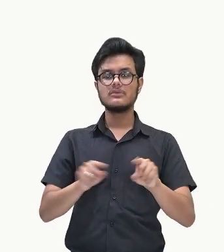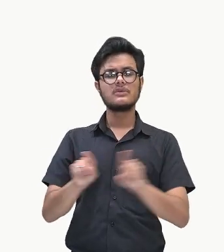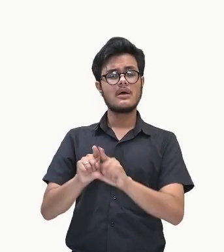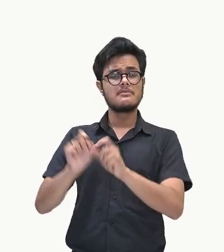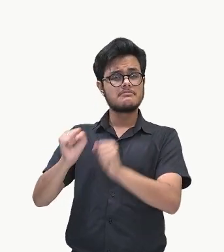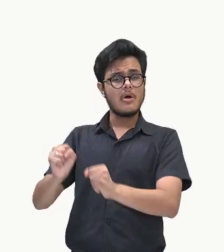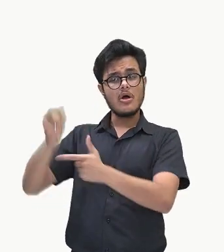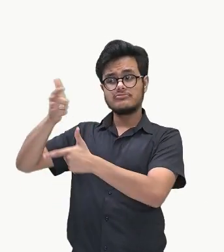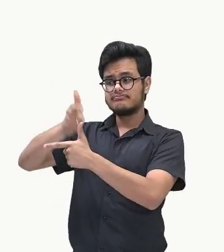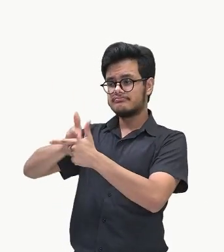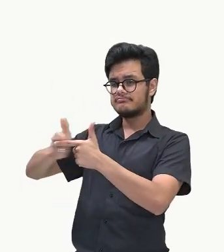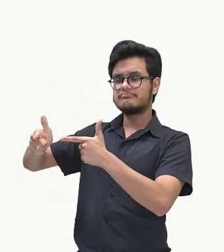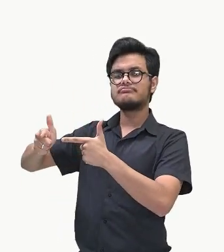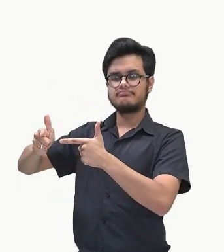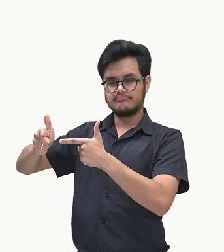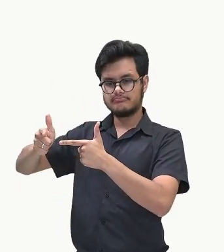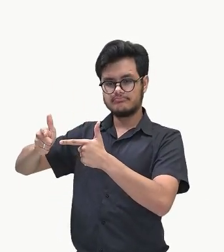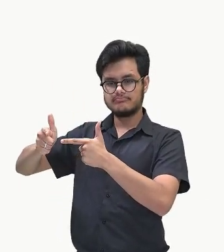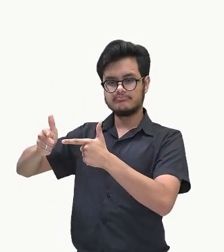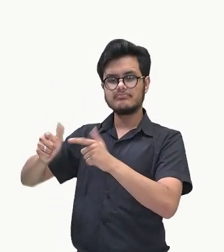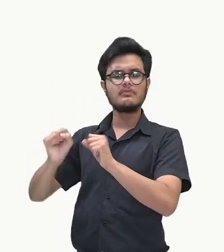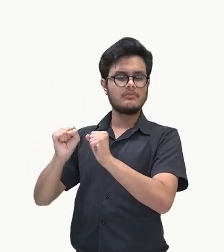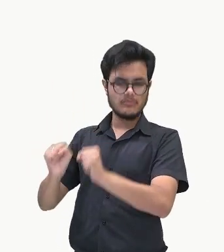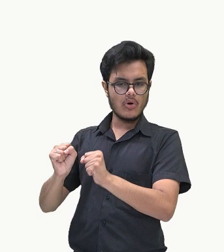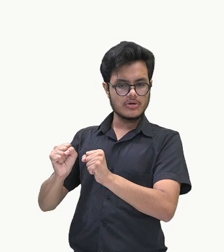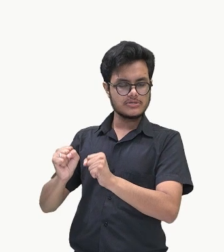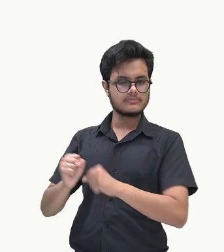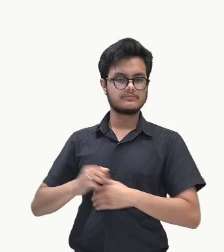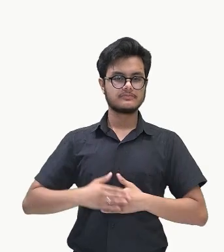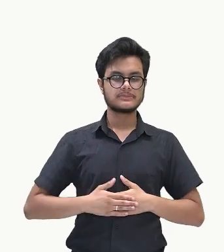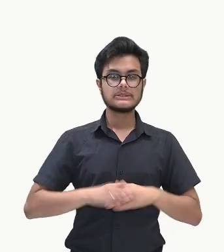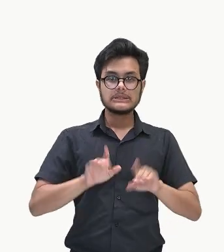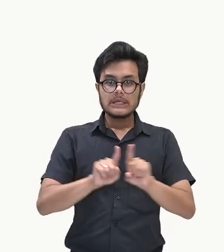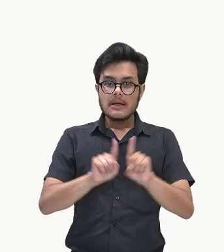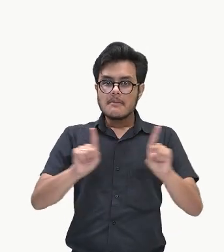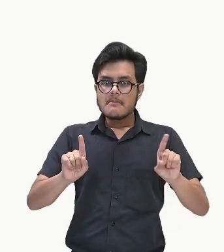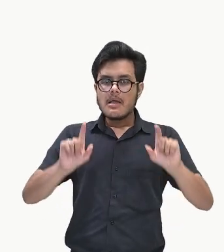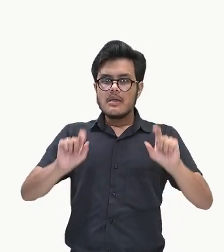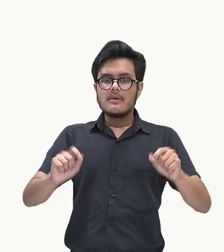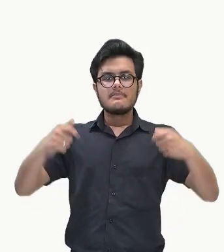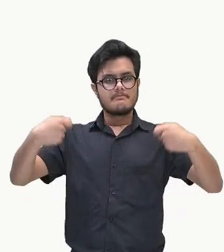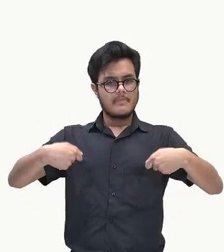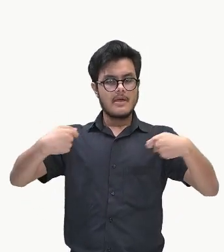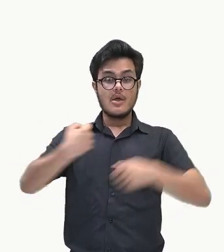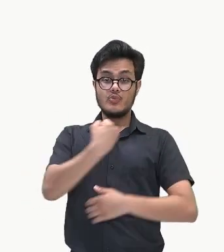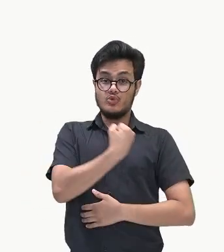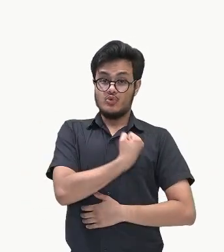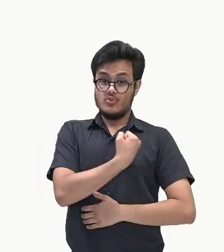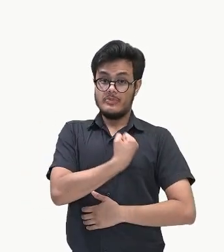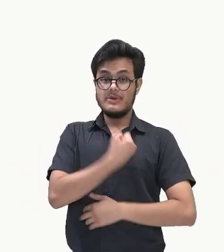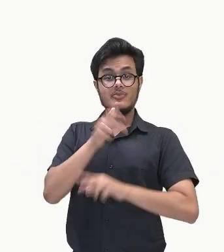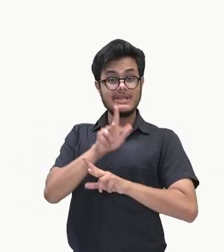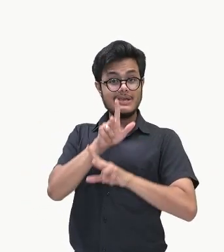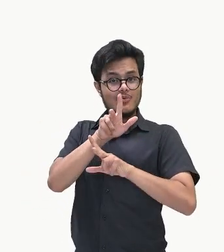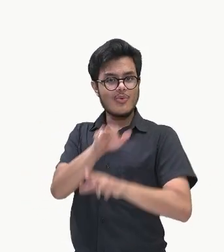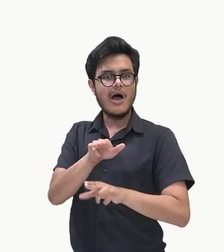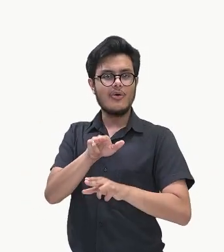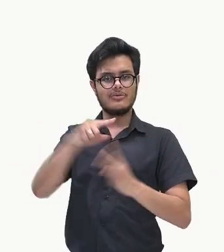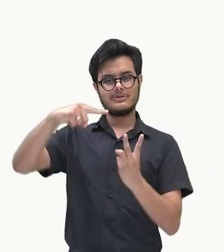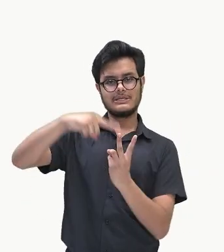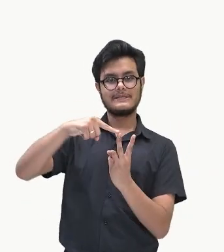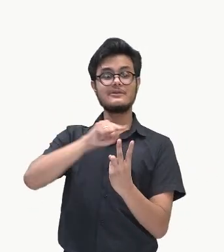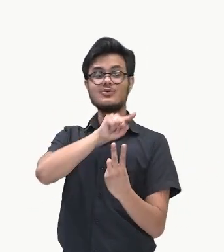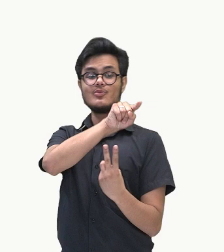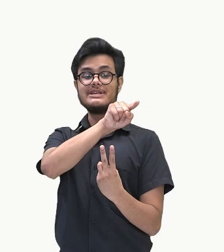também posso efetuar uma divisão, desde que eu utilize o mesmo número para eu efetuar